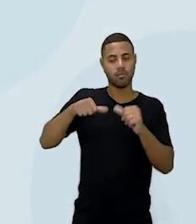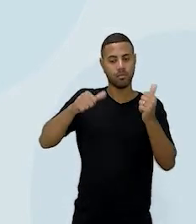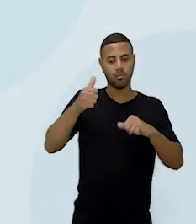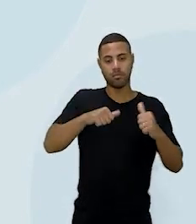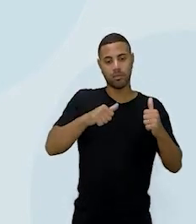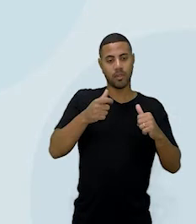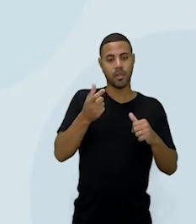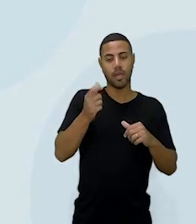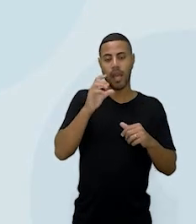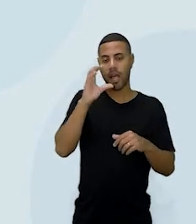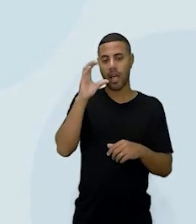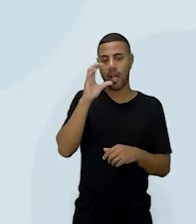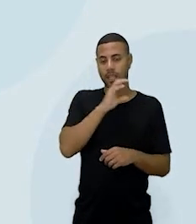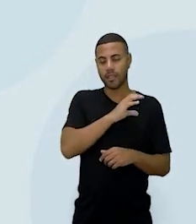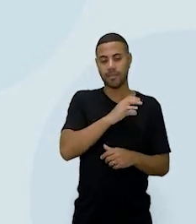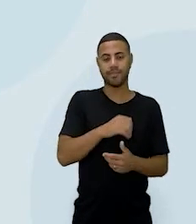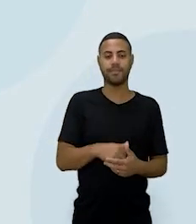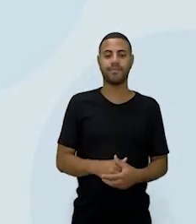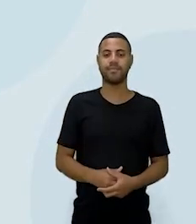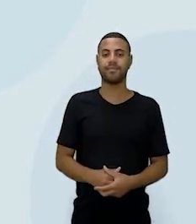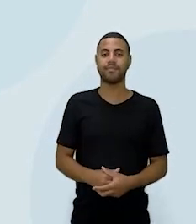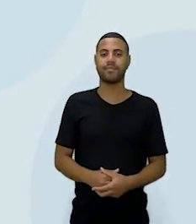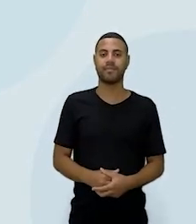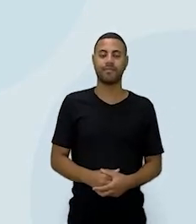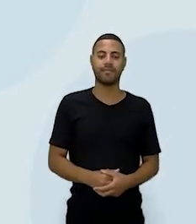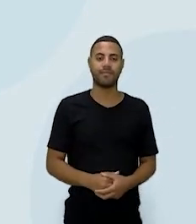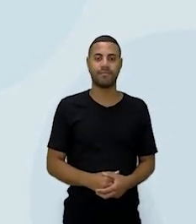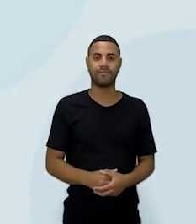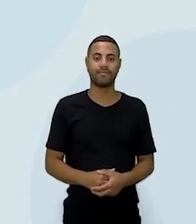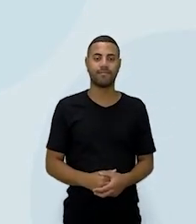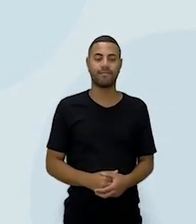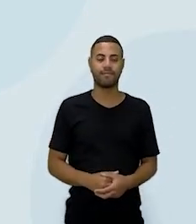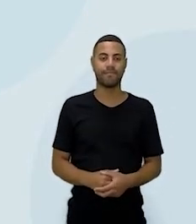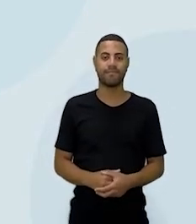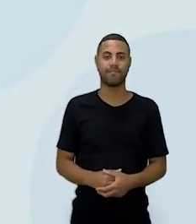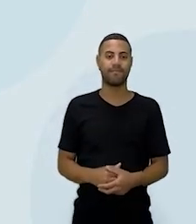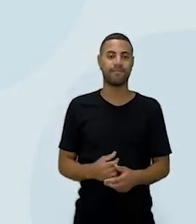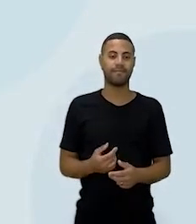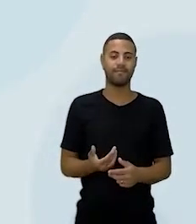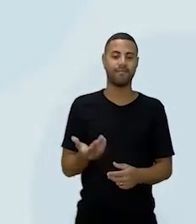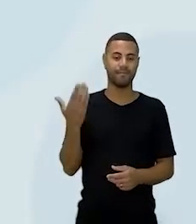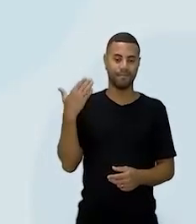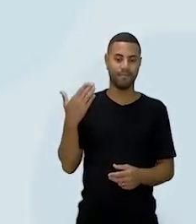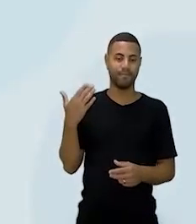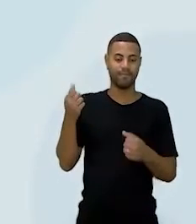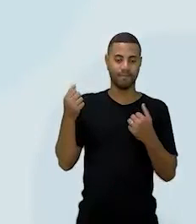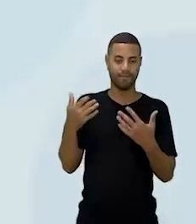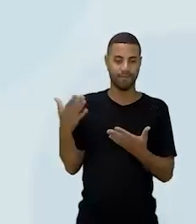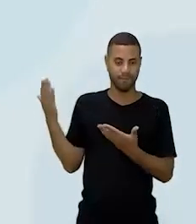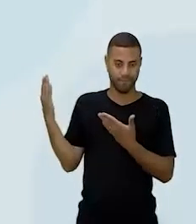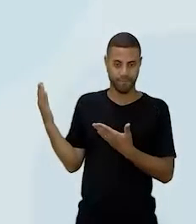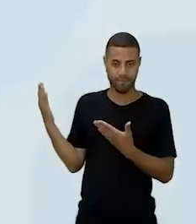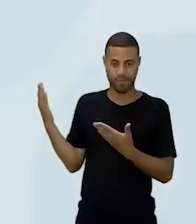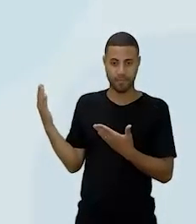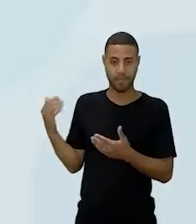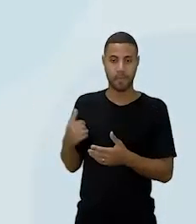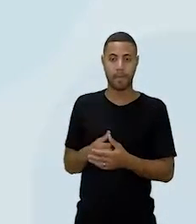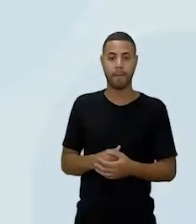mais calor. Então, lá naquele processo anterior, a gente representou